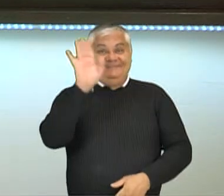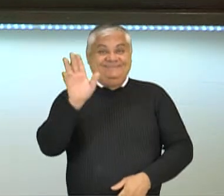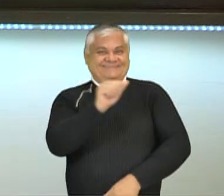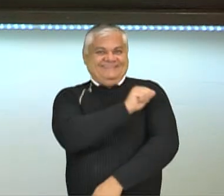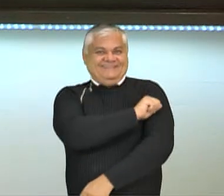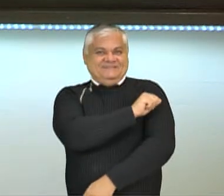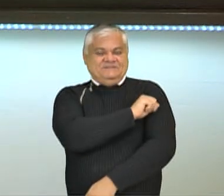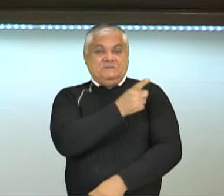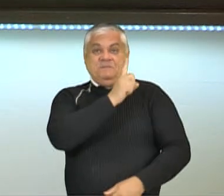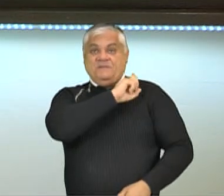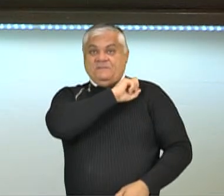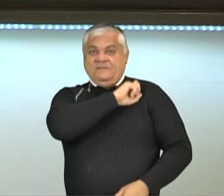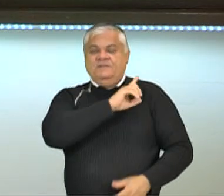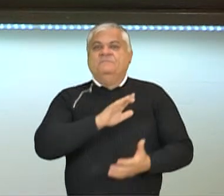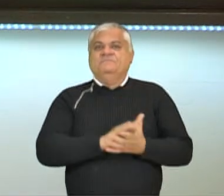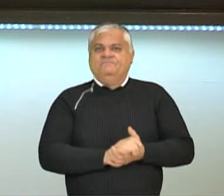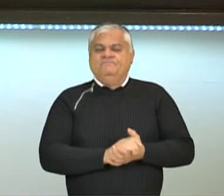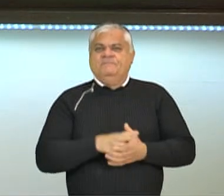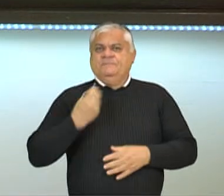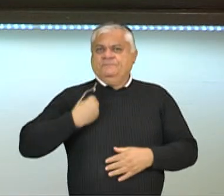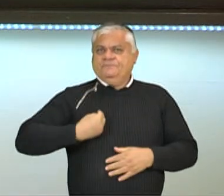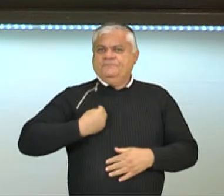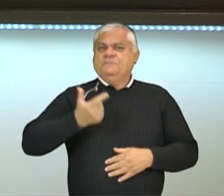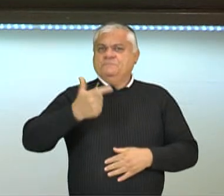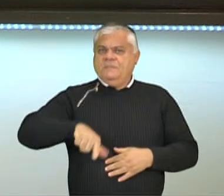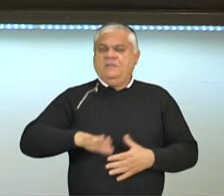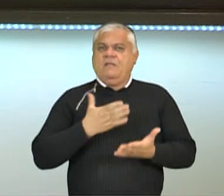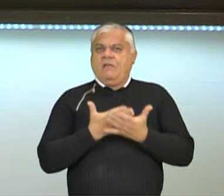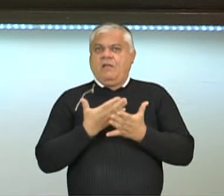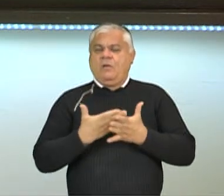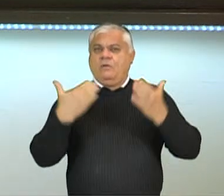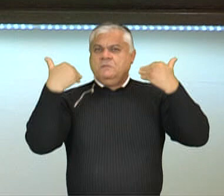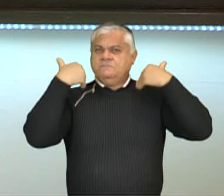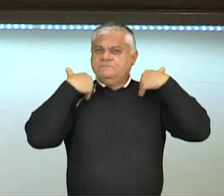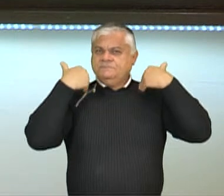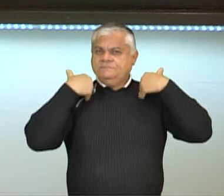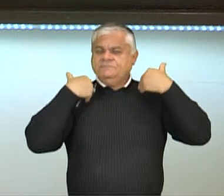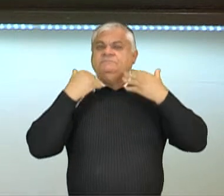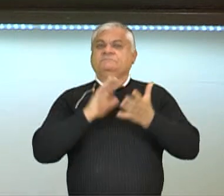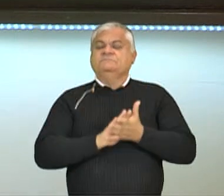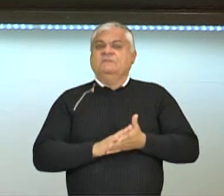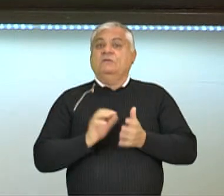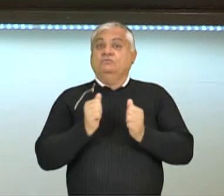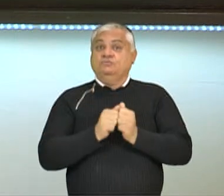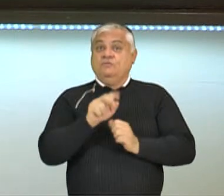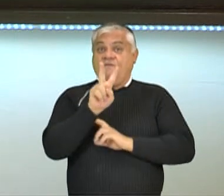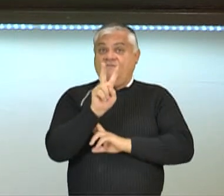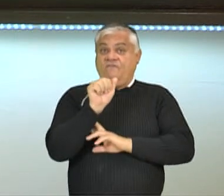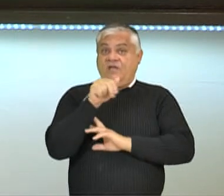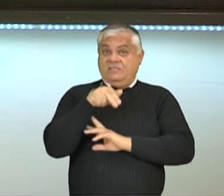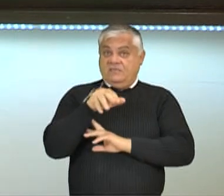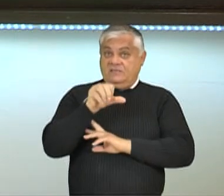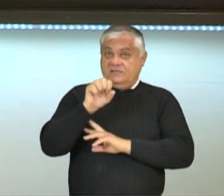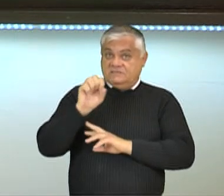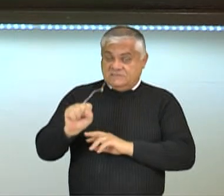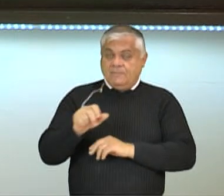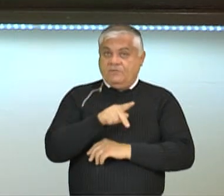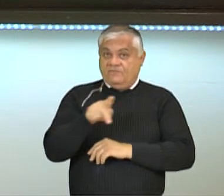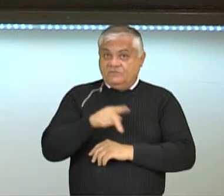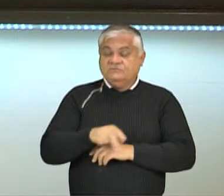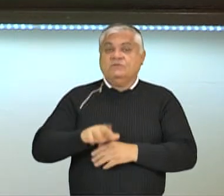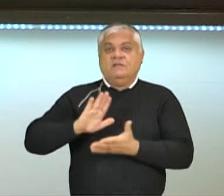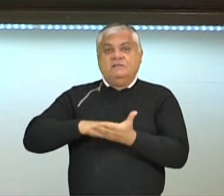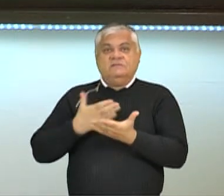Olá, estudantes da primeira série. Estamos aqui para mais uma aula de Educação Física, comigo, professora Vanessa, e com o